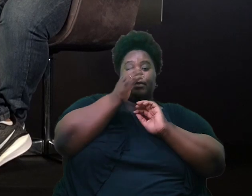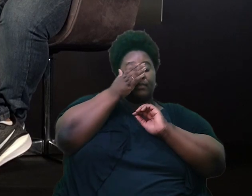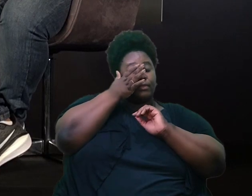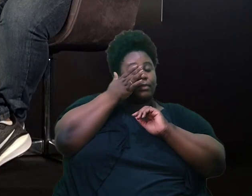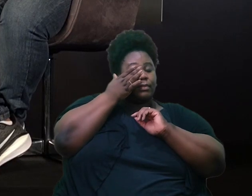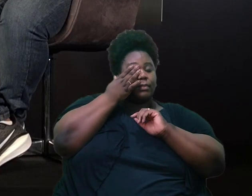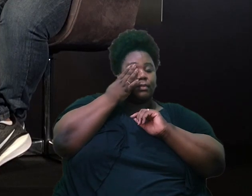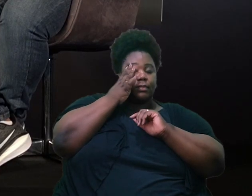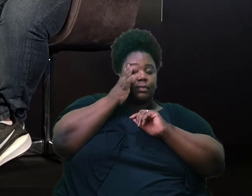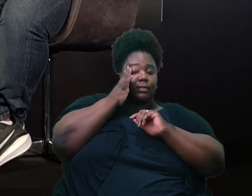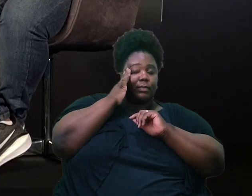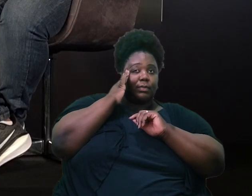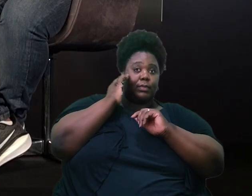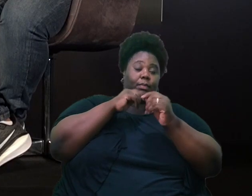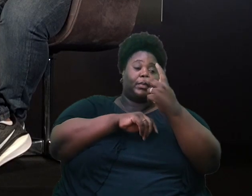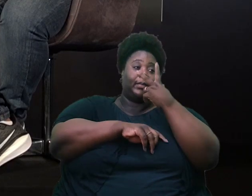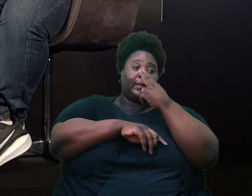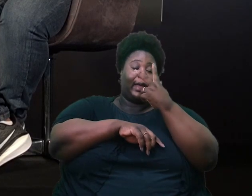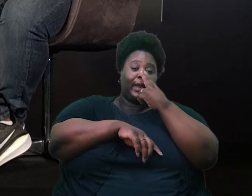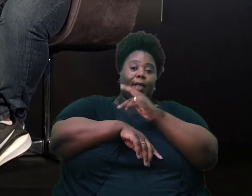Né? Porque parece